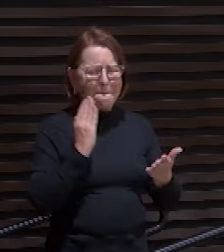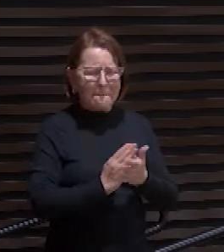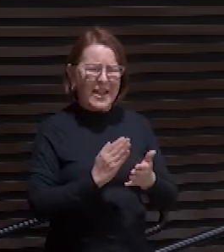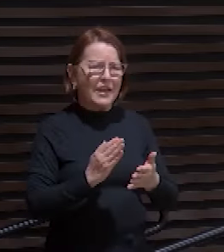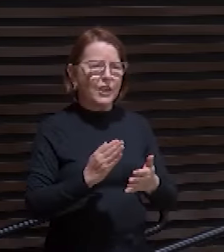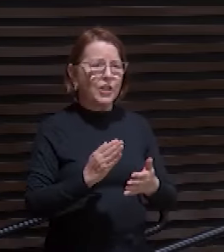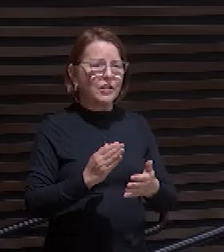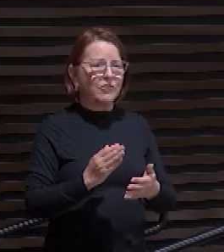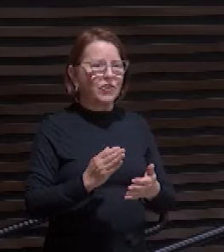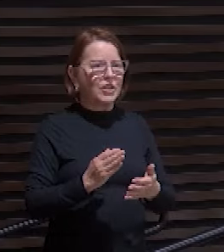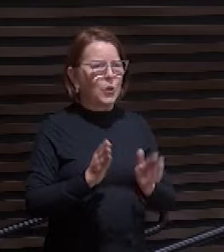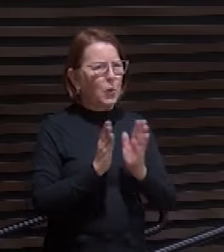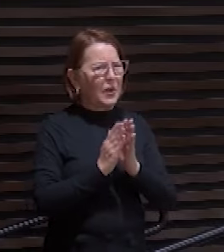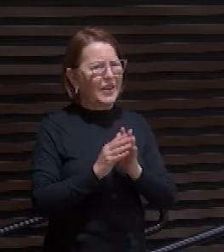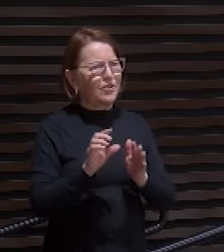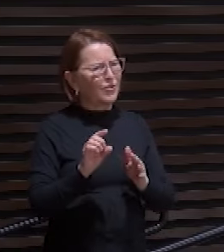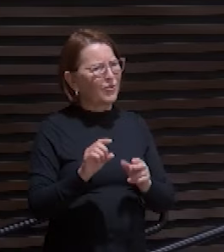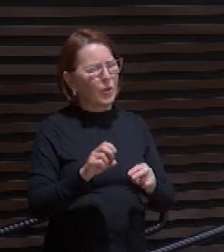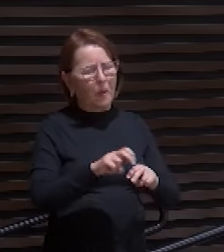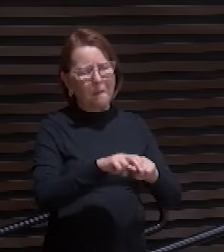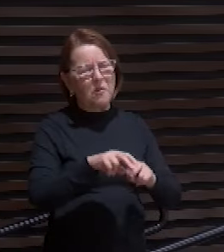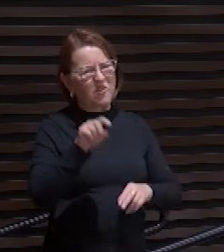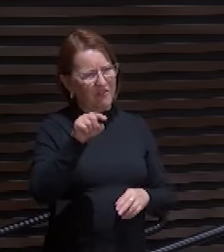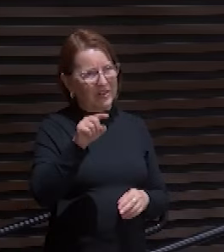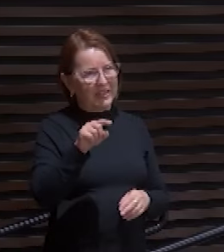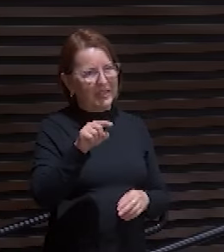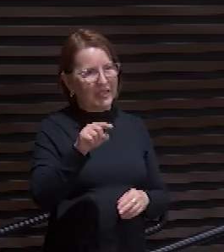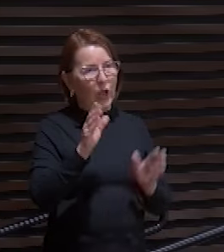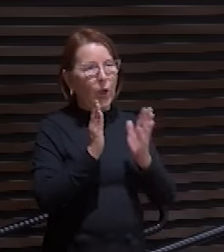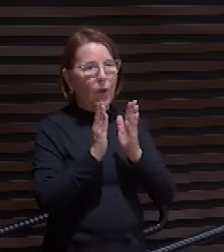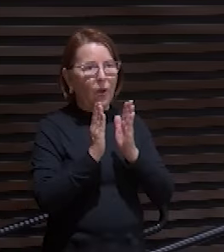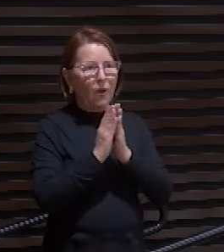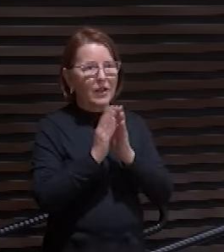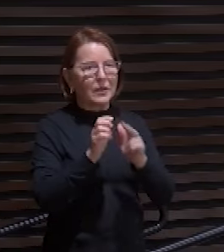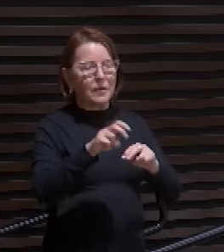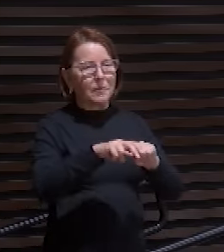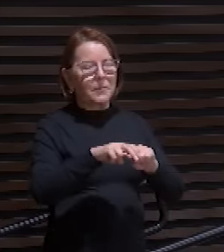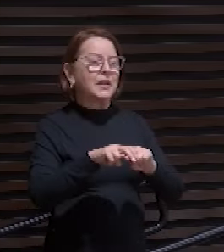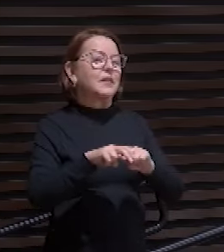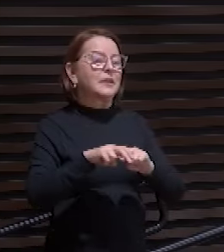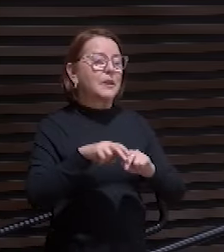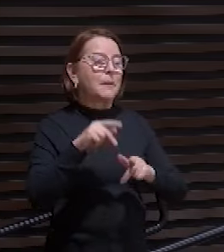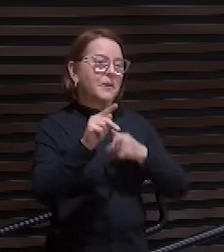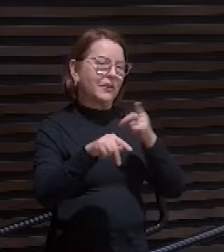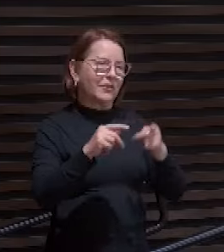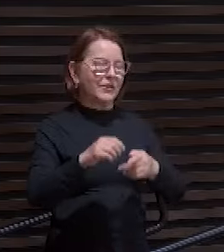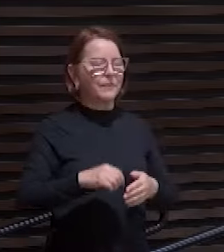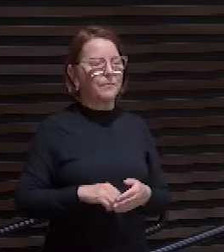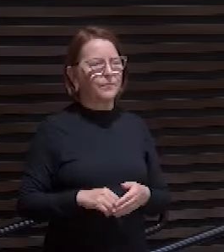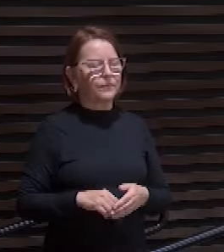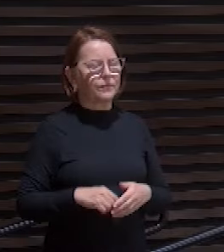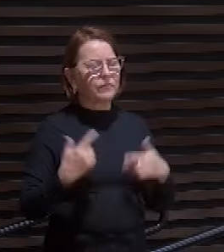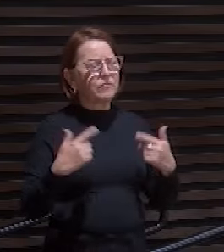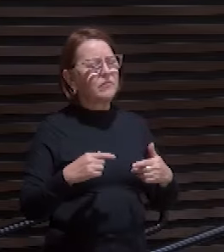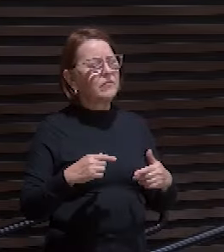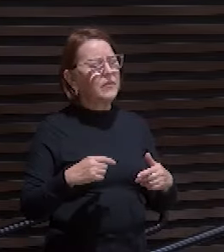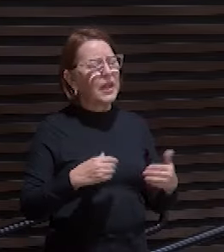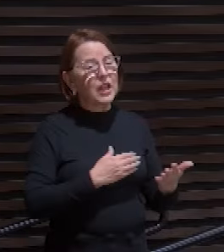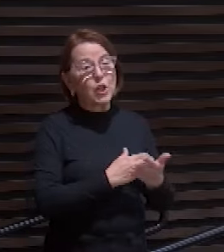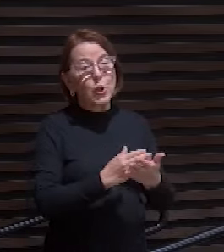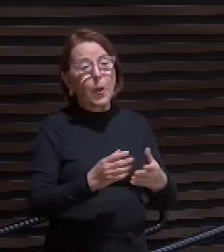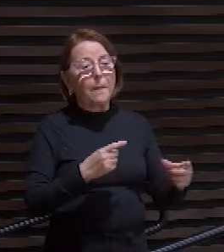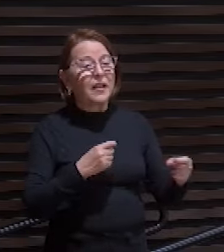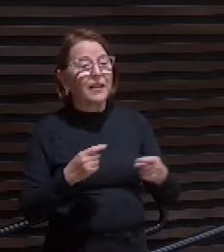outros. Começa a ver o que Deus está dizendo aqui. Então, de onde que começam essas guerras? Eu começo a